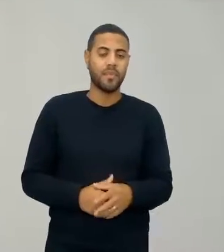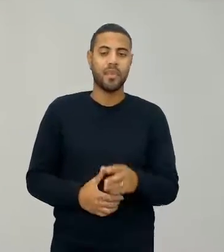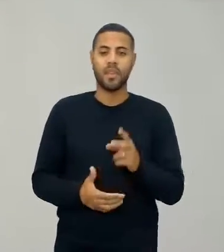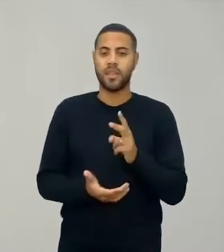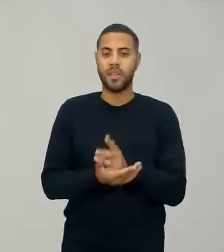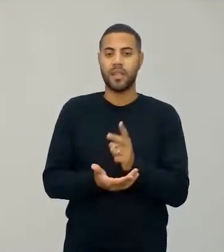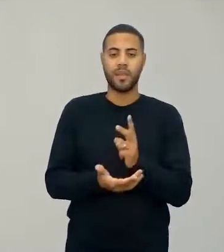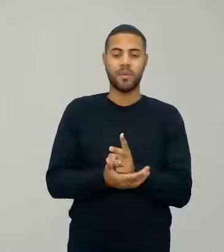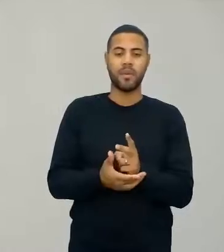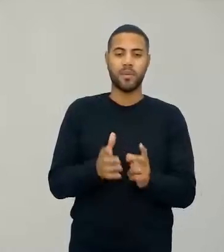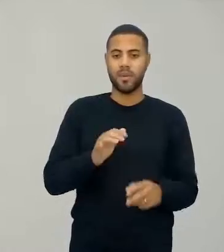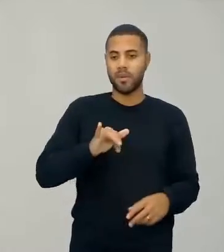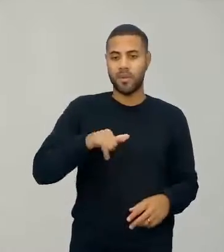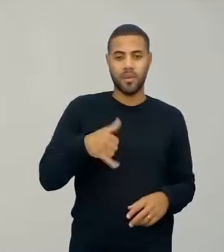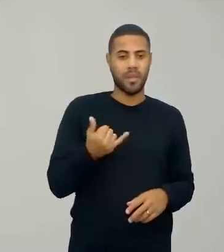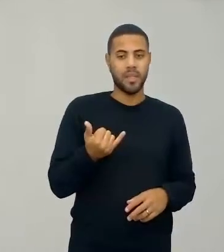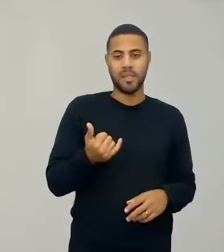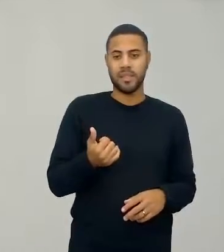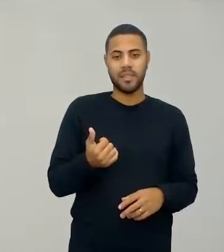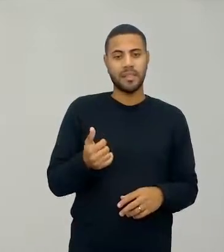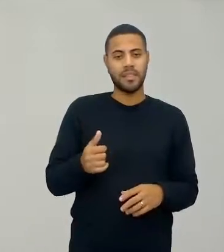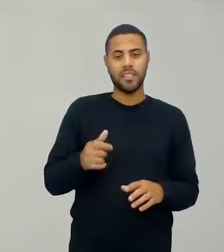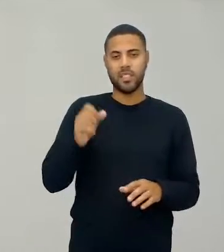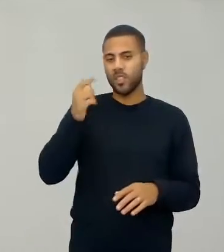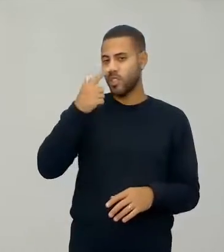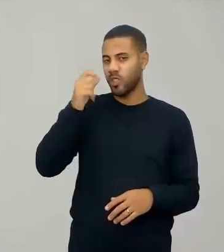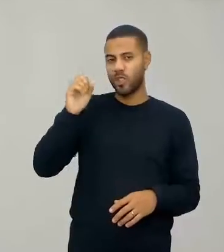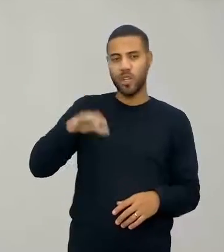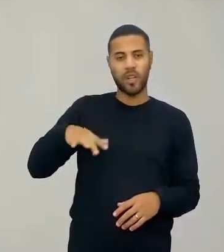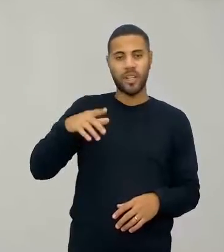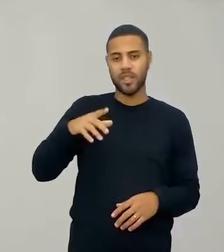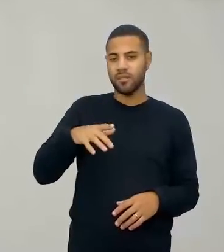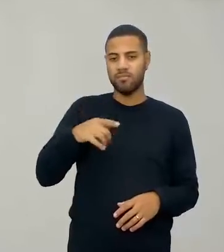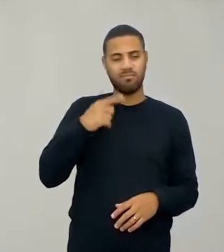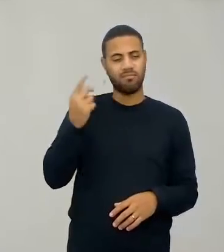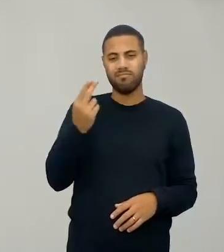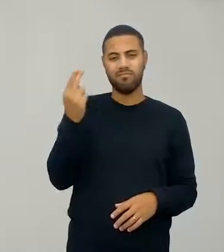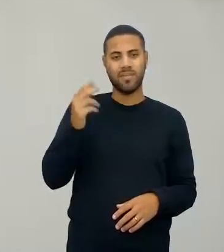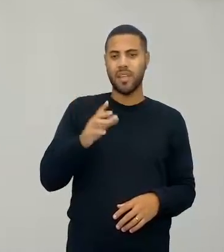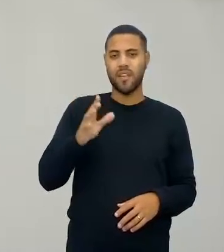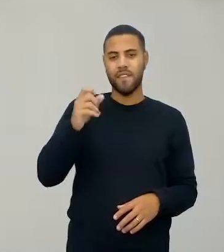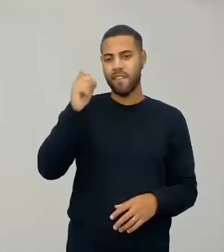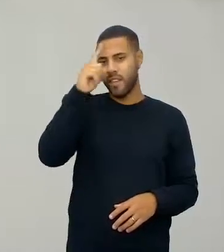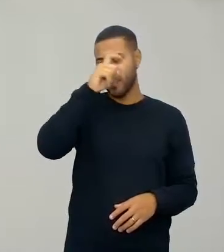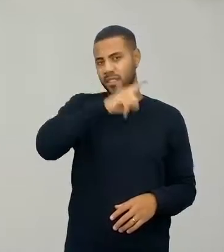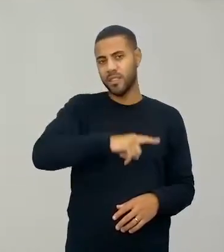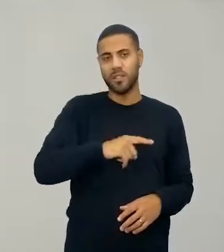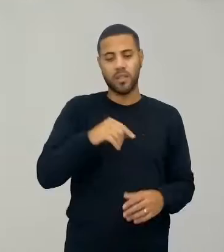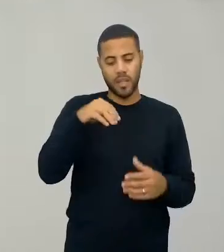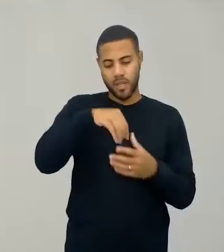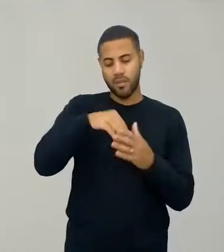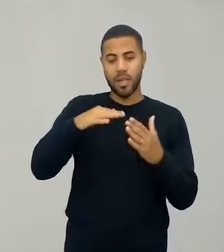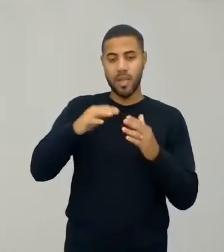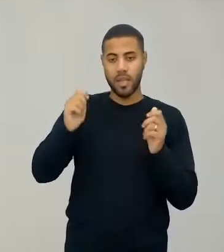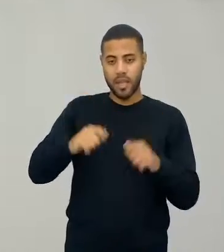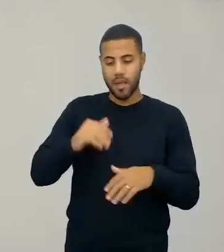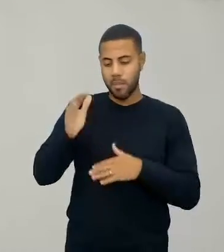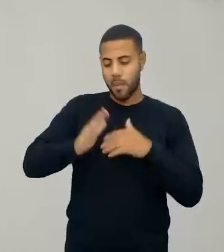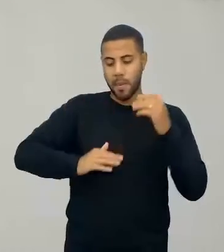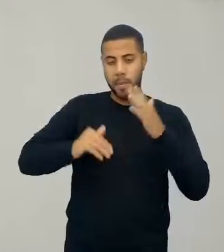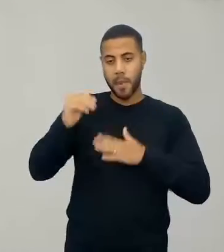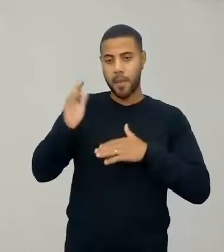acaba aproveitando nada. É muito difícil a gente não conseguir aproveitar alguma coisa que a gente produz dentro de casa,